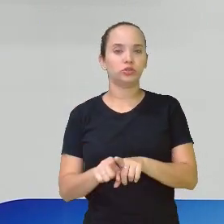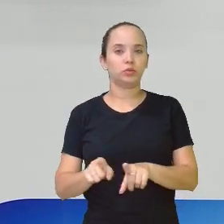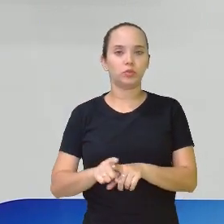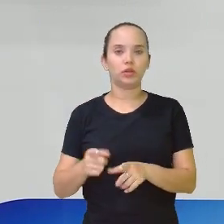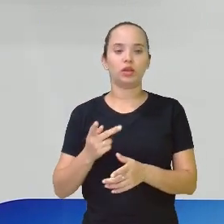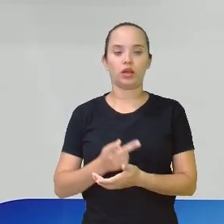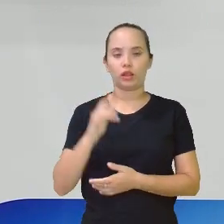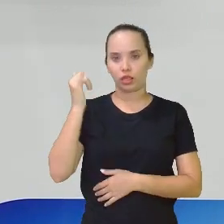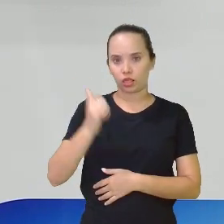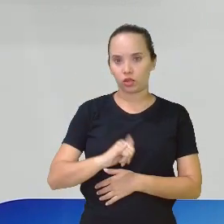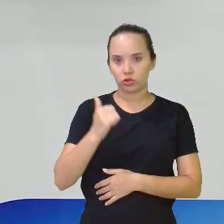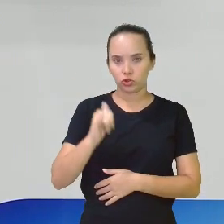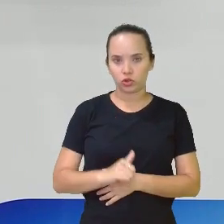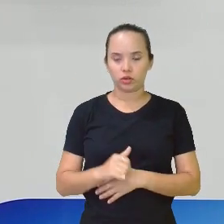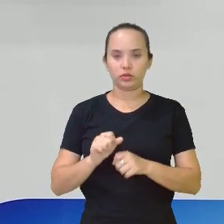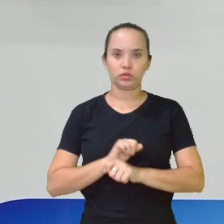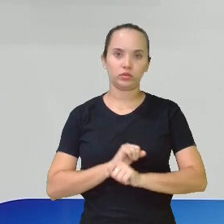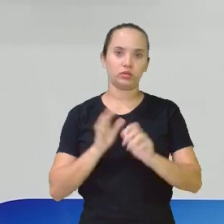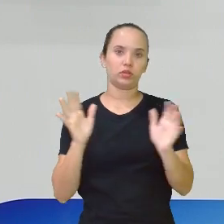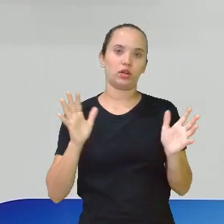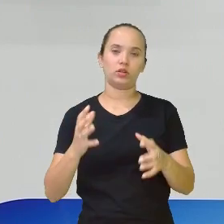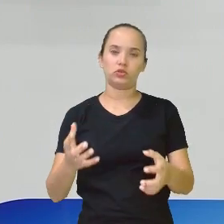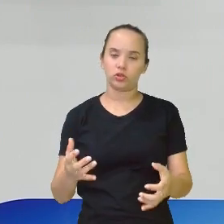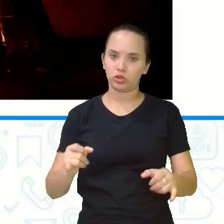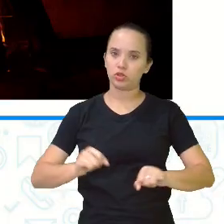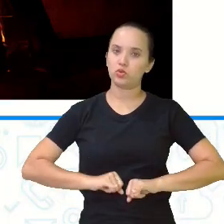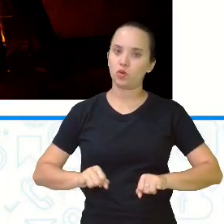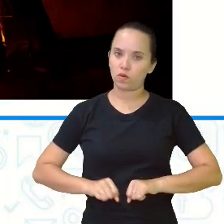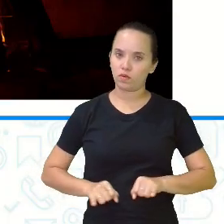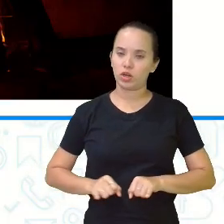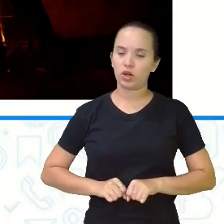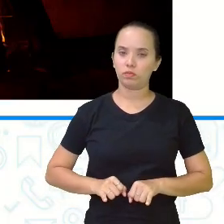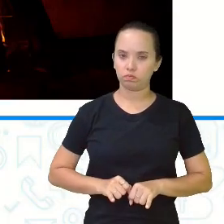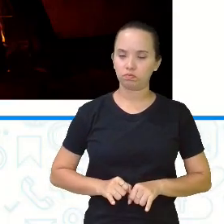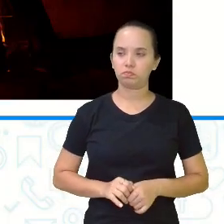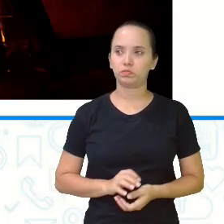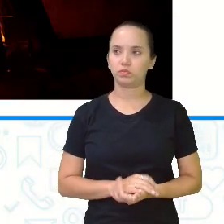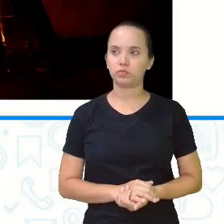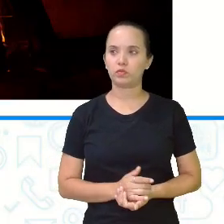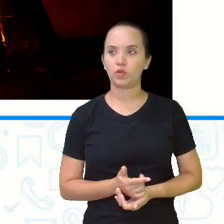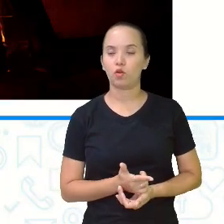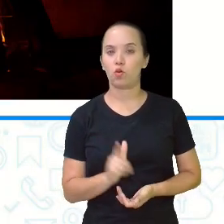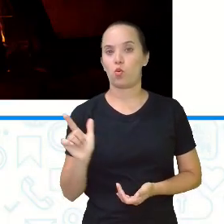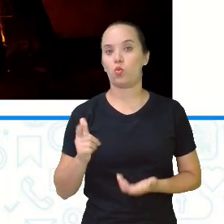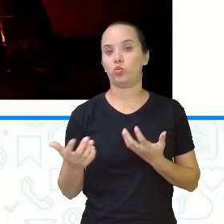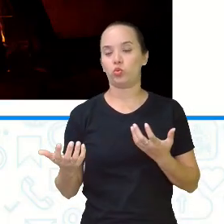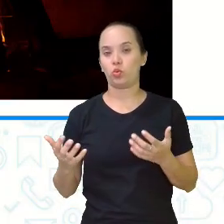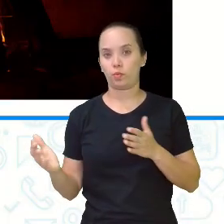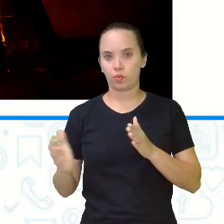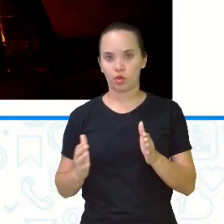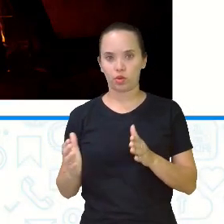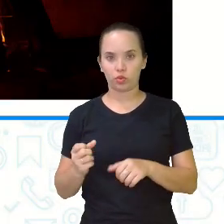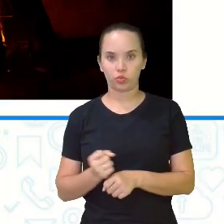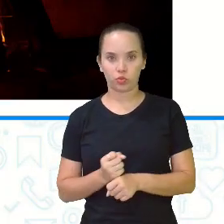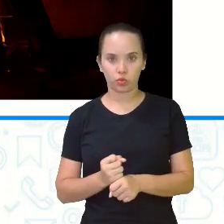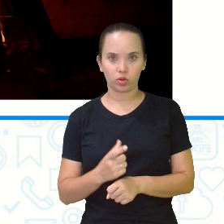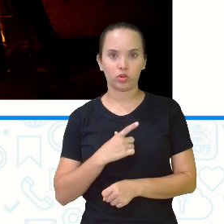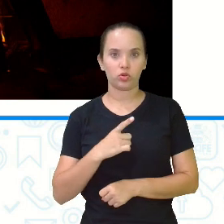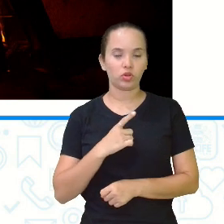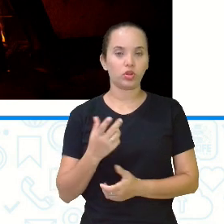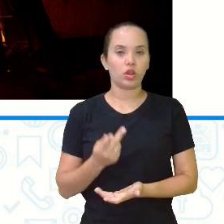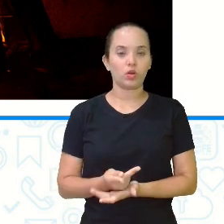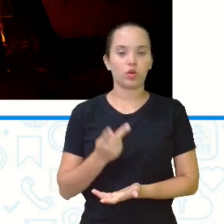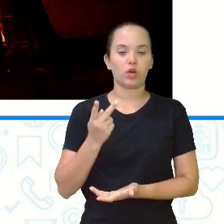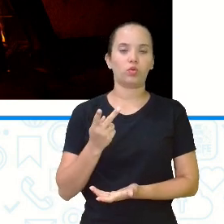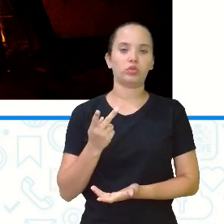de energia. E aí, claro, sofreríamos um acidente. Em outro período do ano, nós temos a combustão